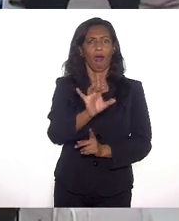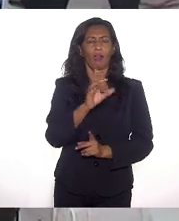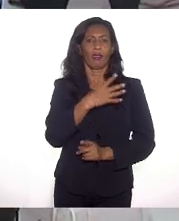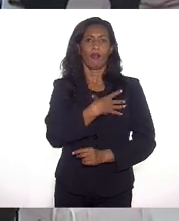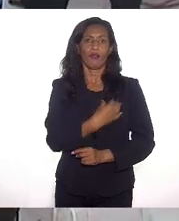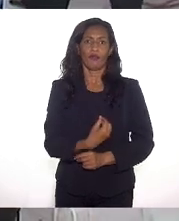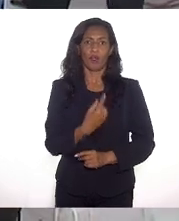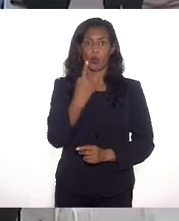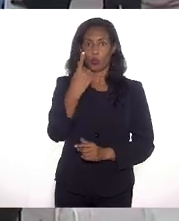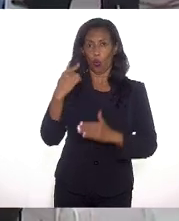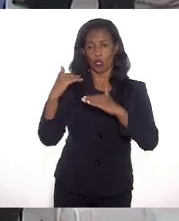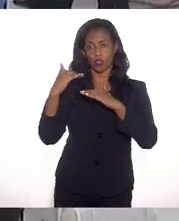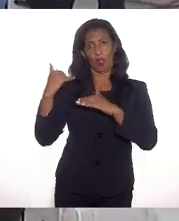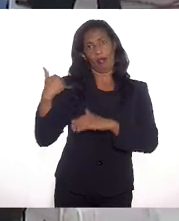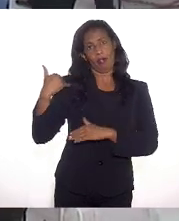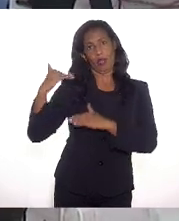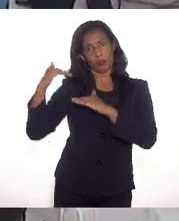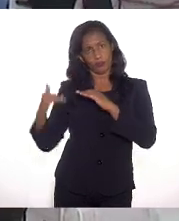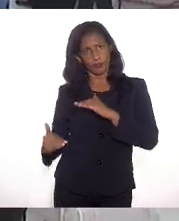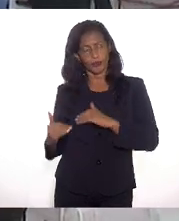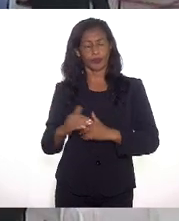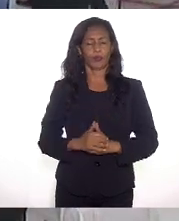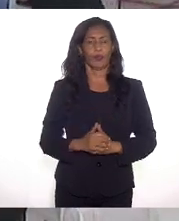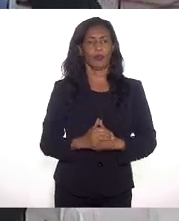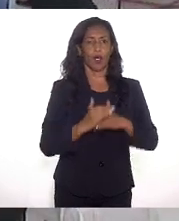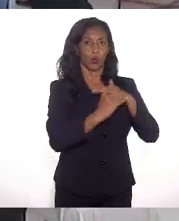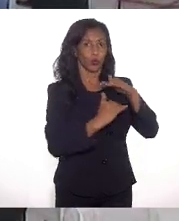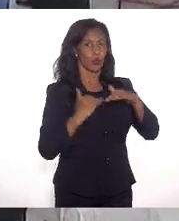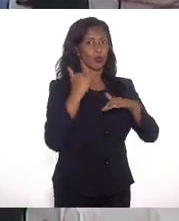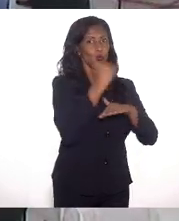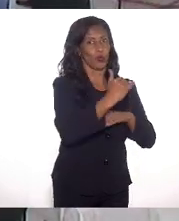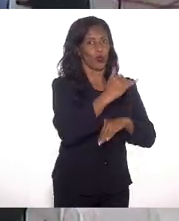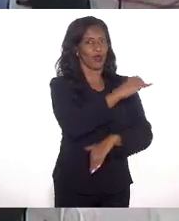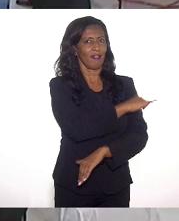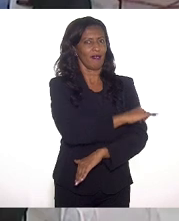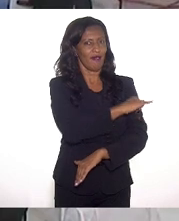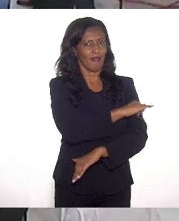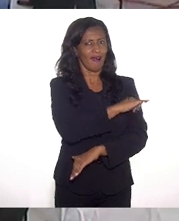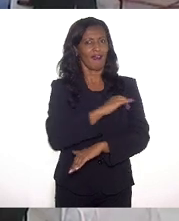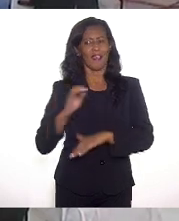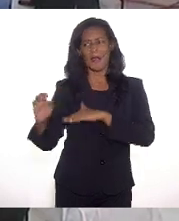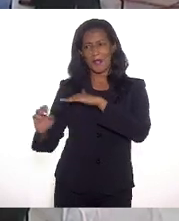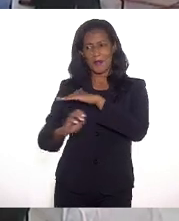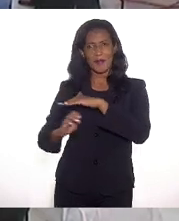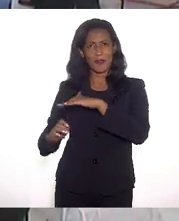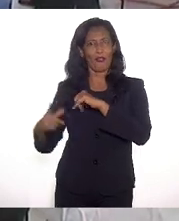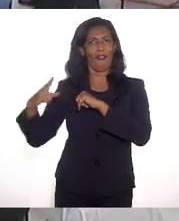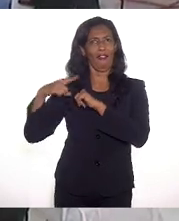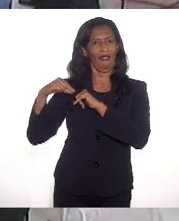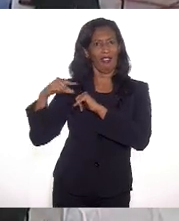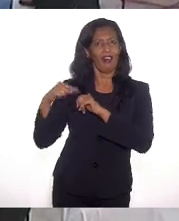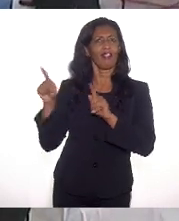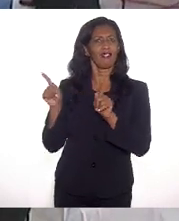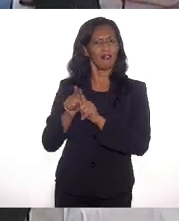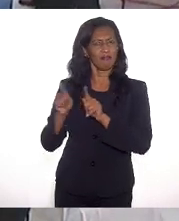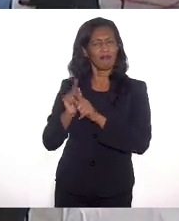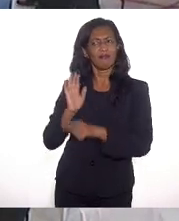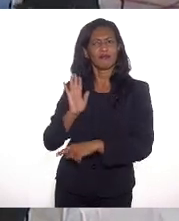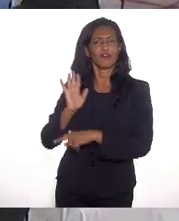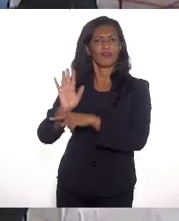a 2 menores. No Supera RJ, micro e pequenos empreendedores serão